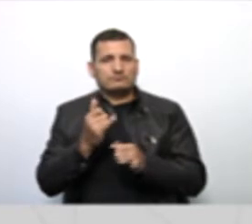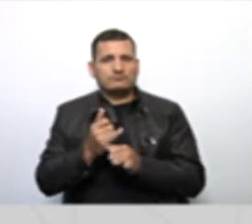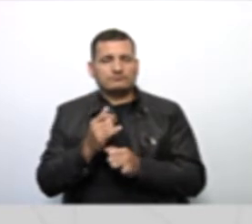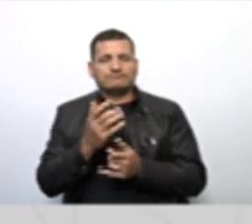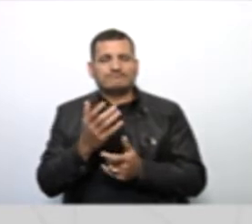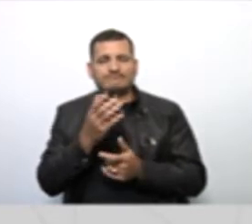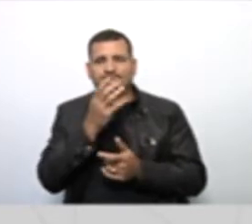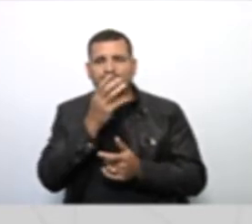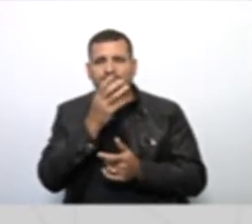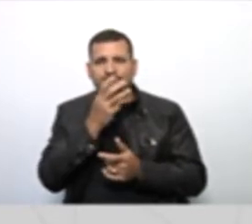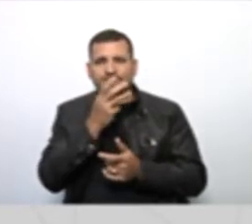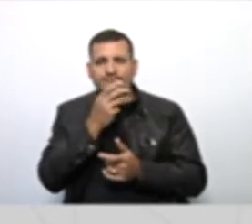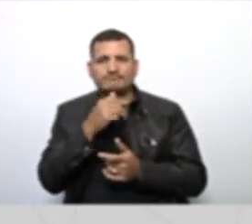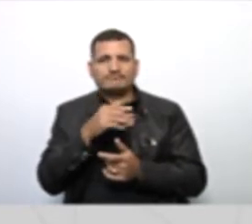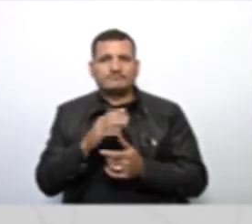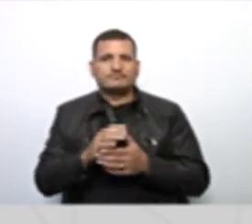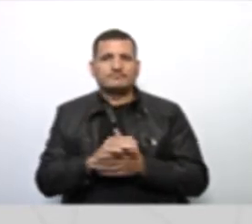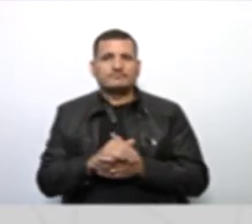lento.